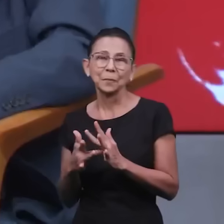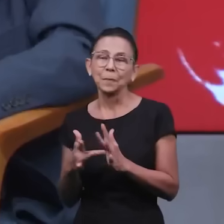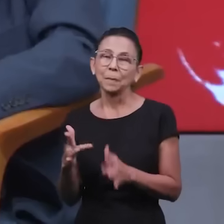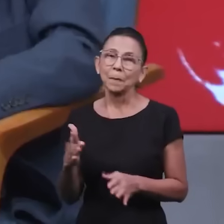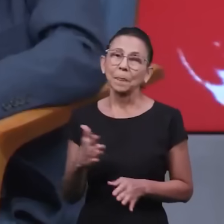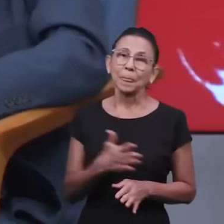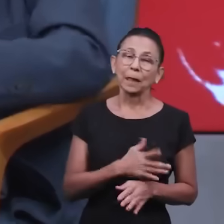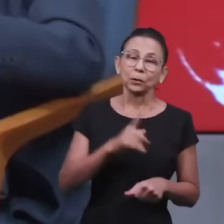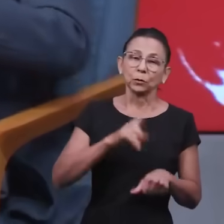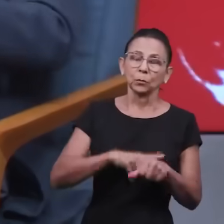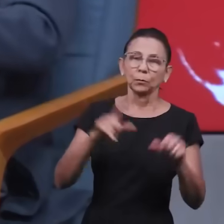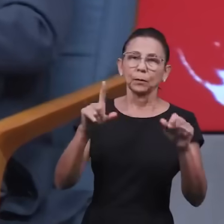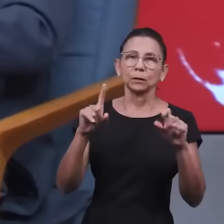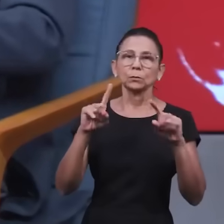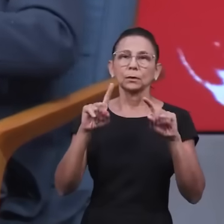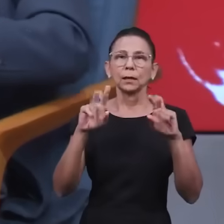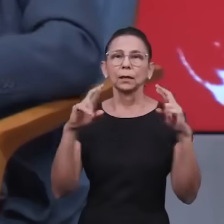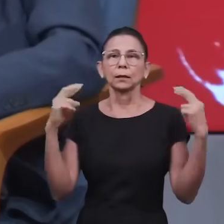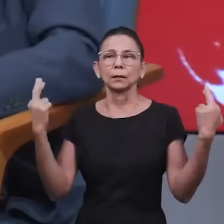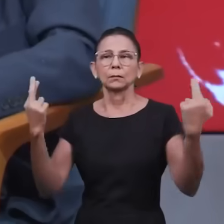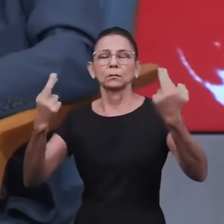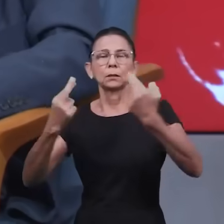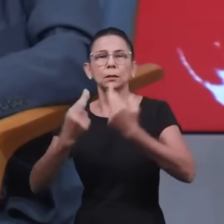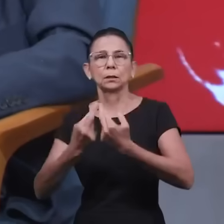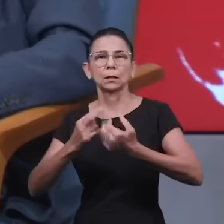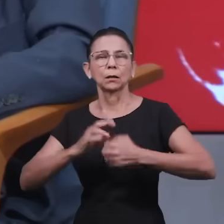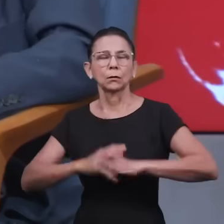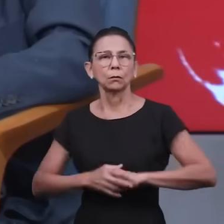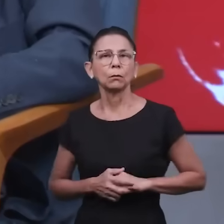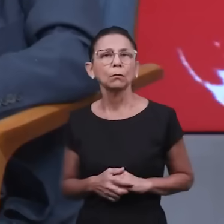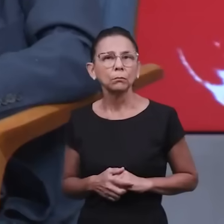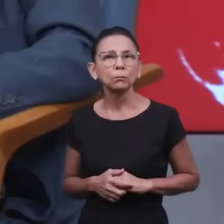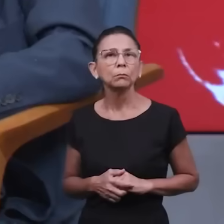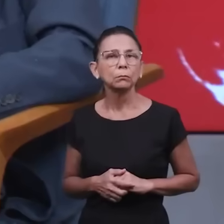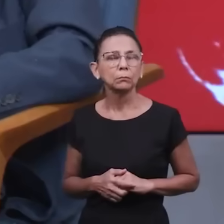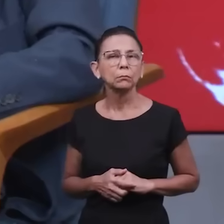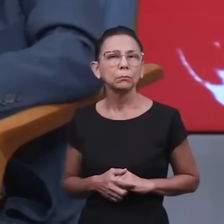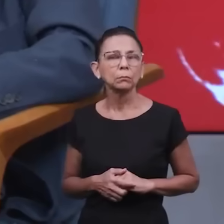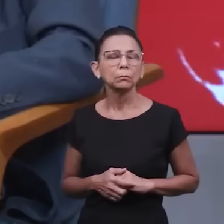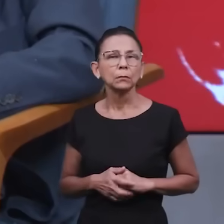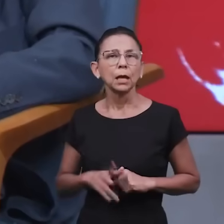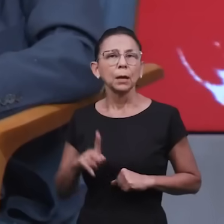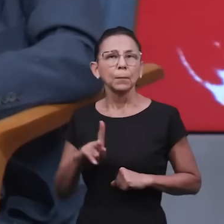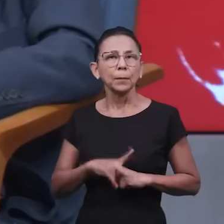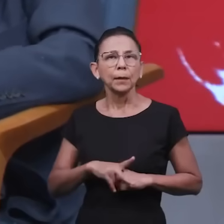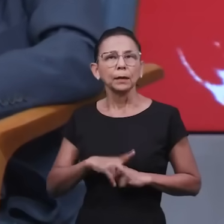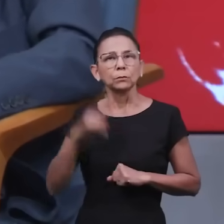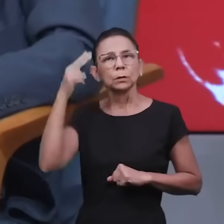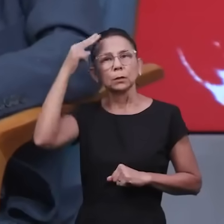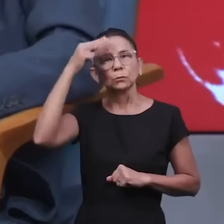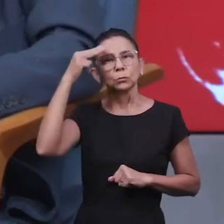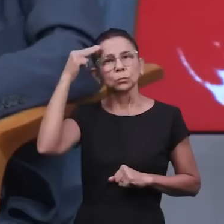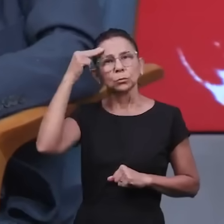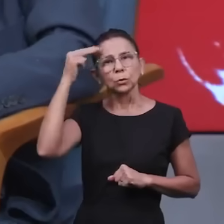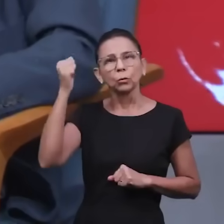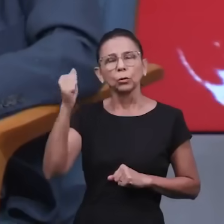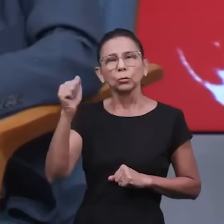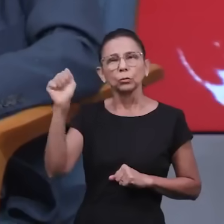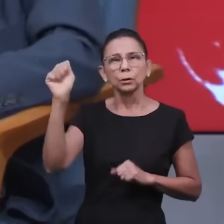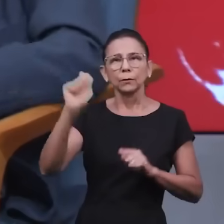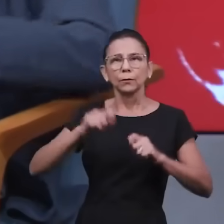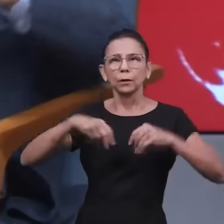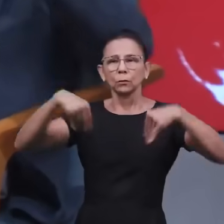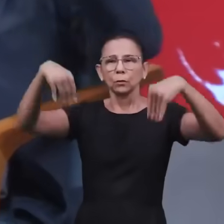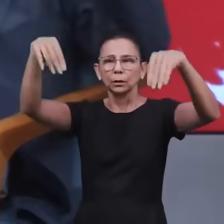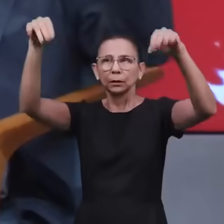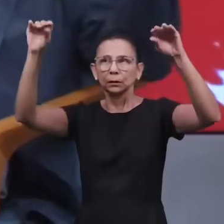animais. No momento da reunião, Paulo dá testemunho do que tinha acontecido, das suas viagens missionárias,